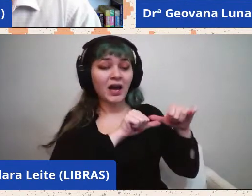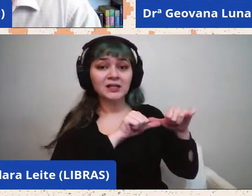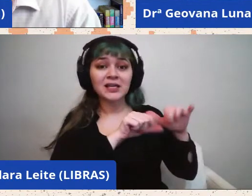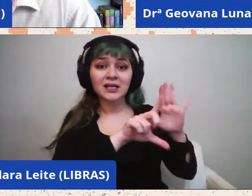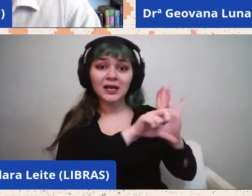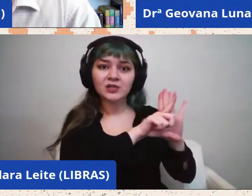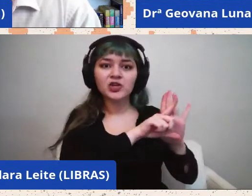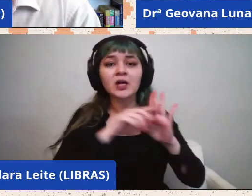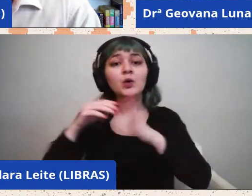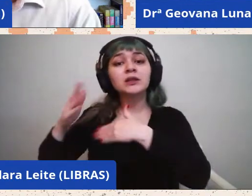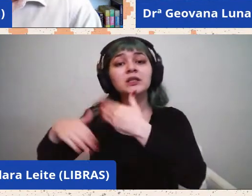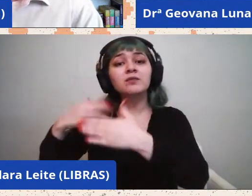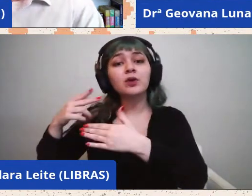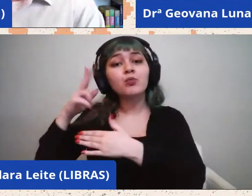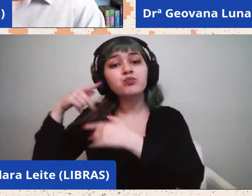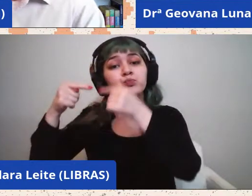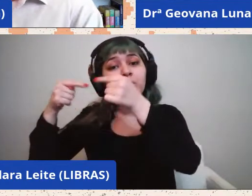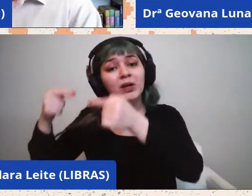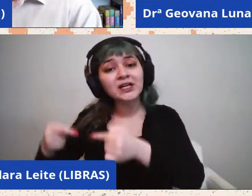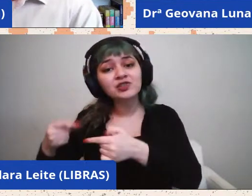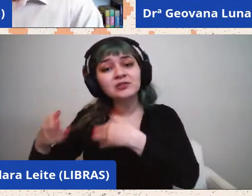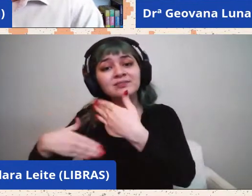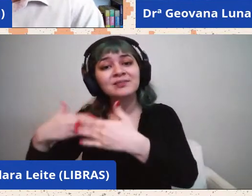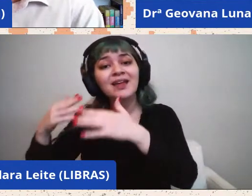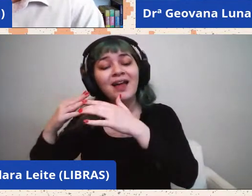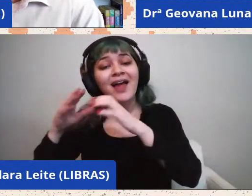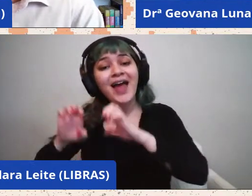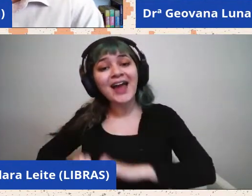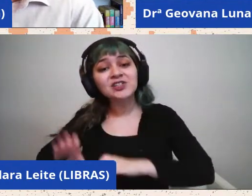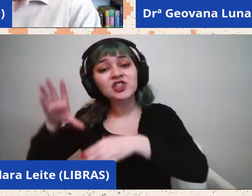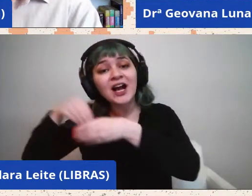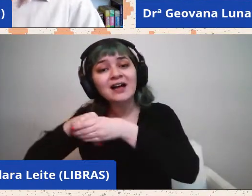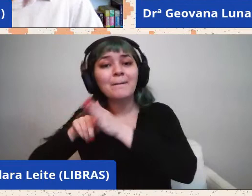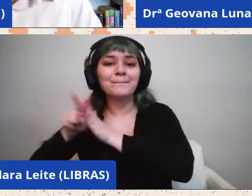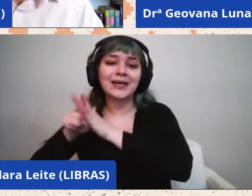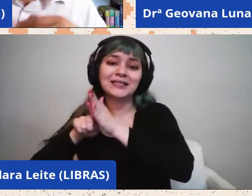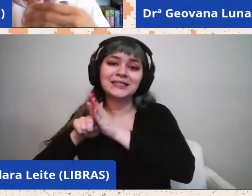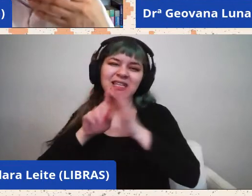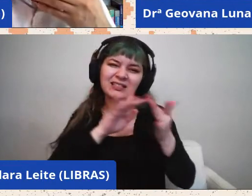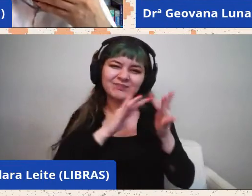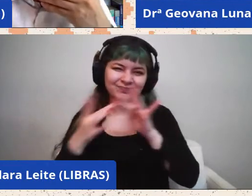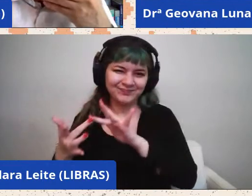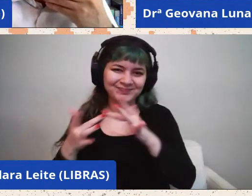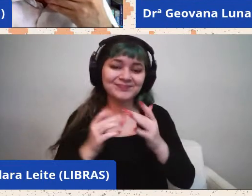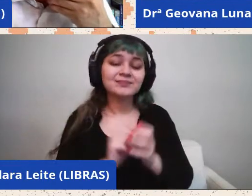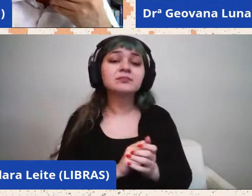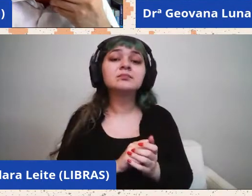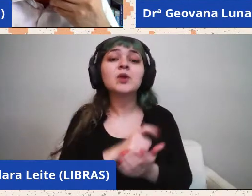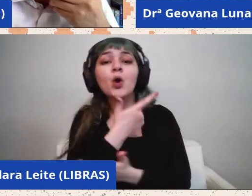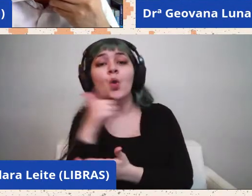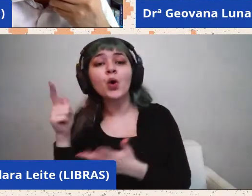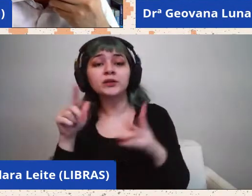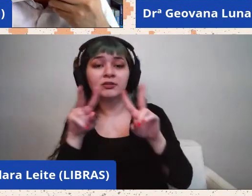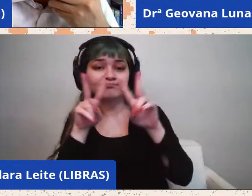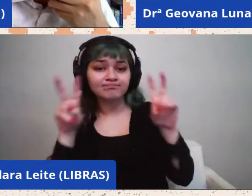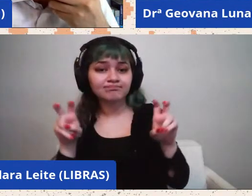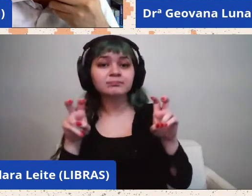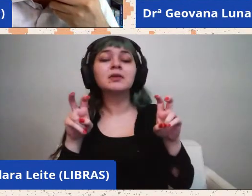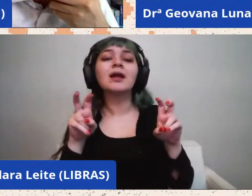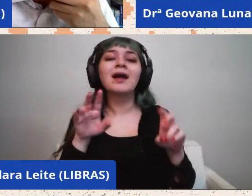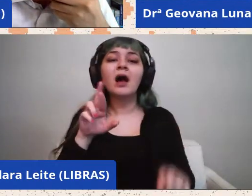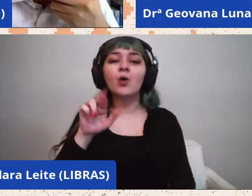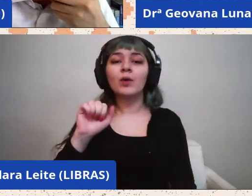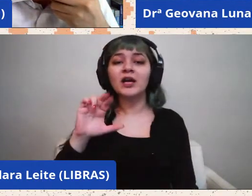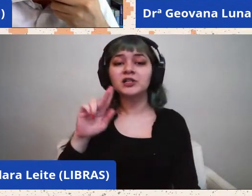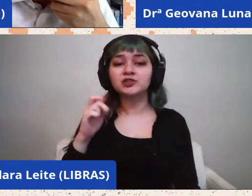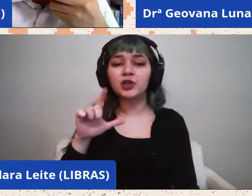das políticas de desenvolvimento da ética em pesquisa. Um outro aspecto que a Rachel menciona sobre os desafios e que eu